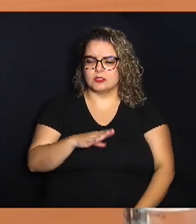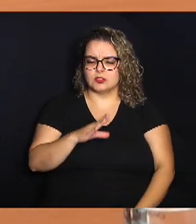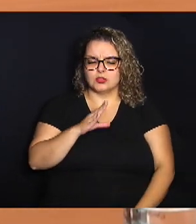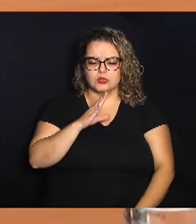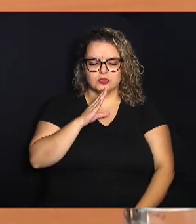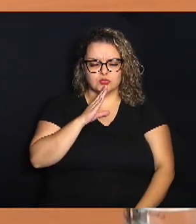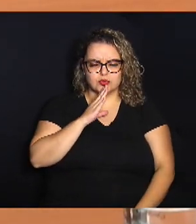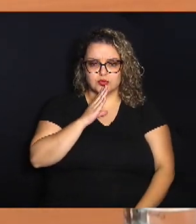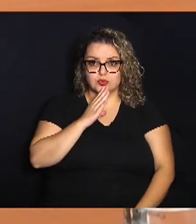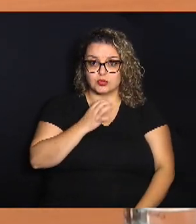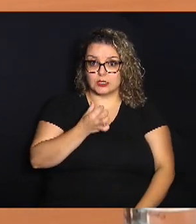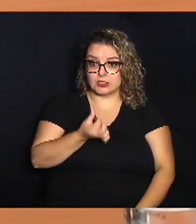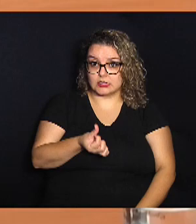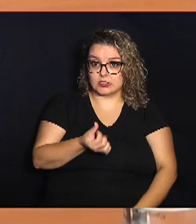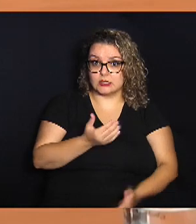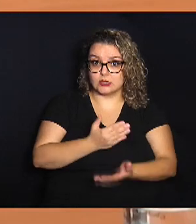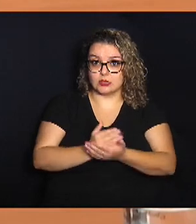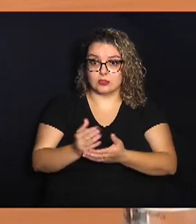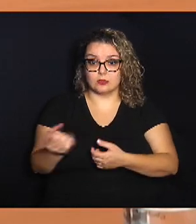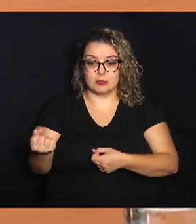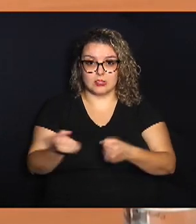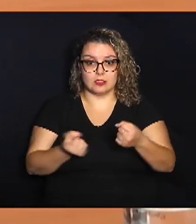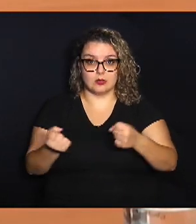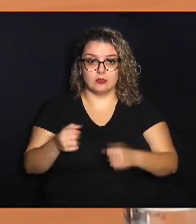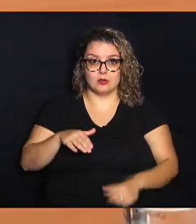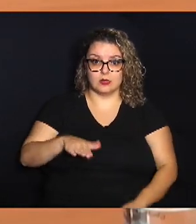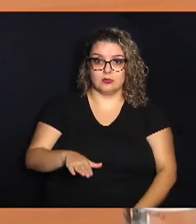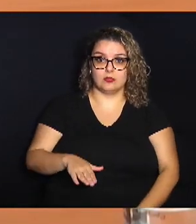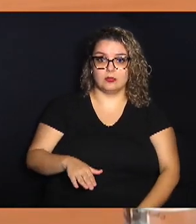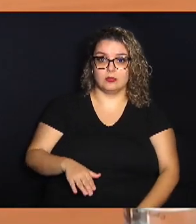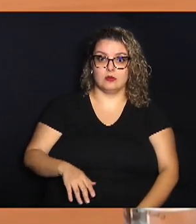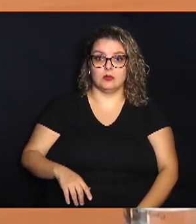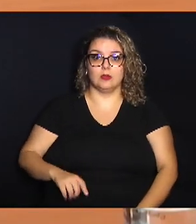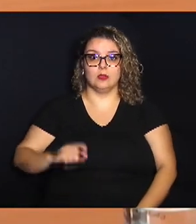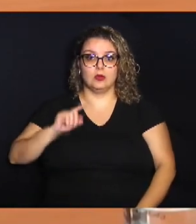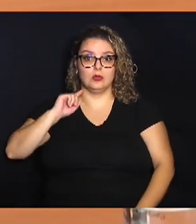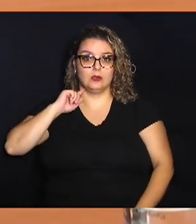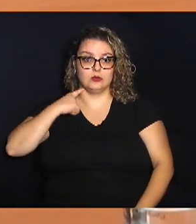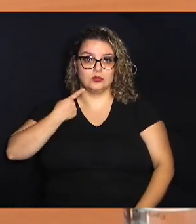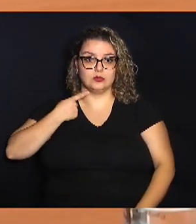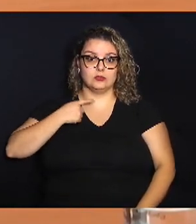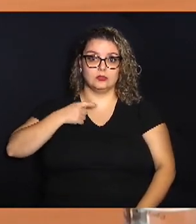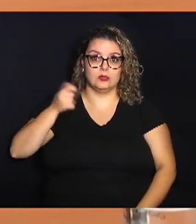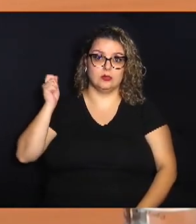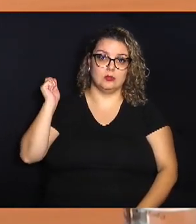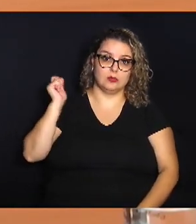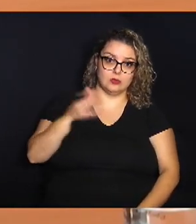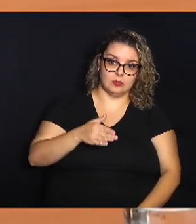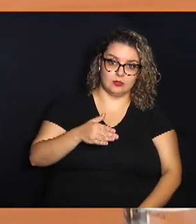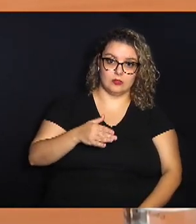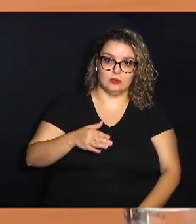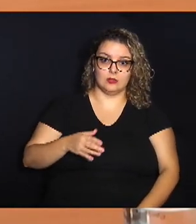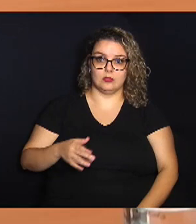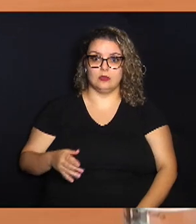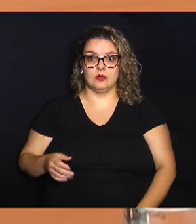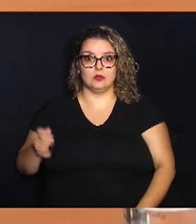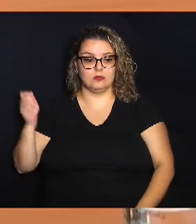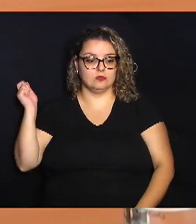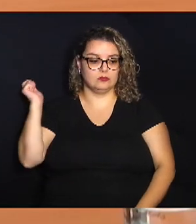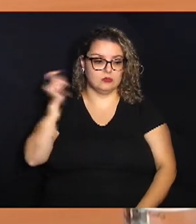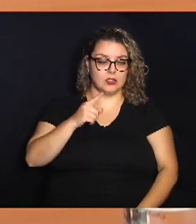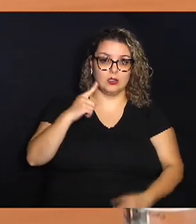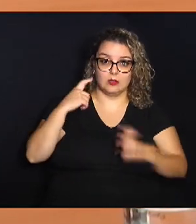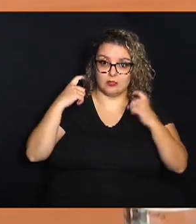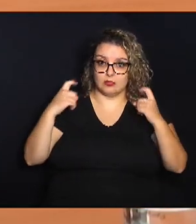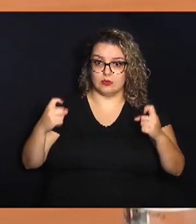das 6, começa carro, começa aqueles lixos, pá, porque as pessoas não fazem, joga, pá, os